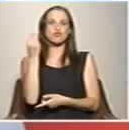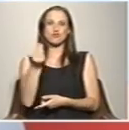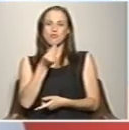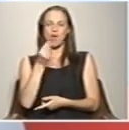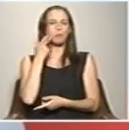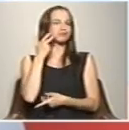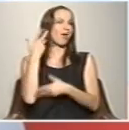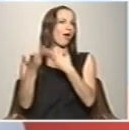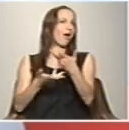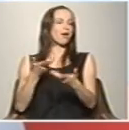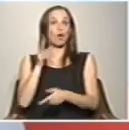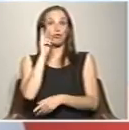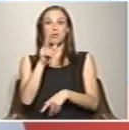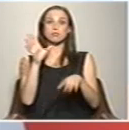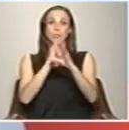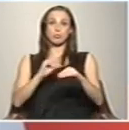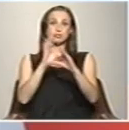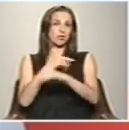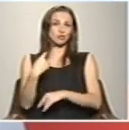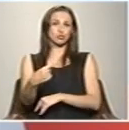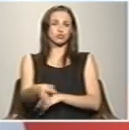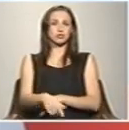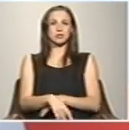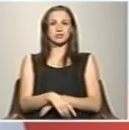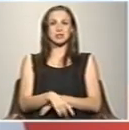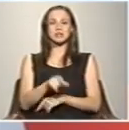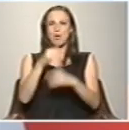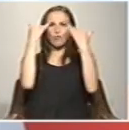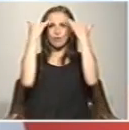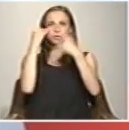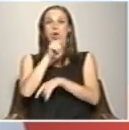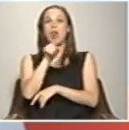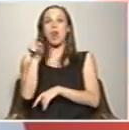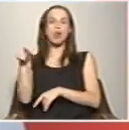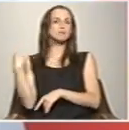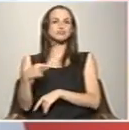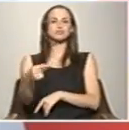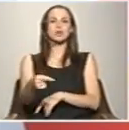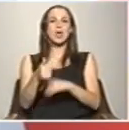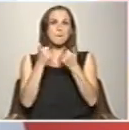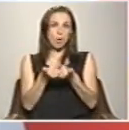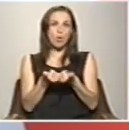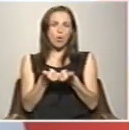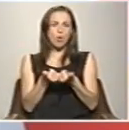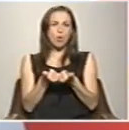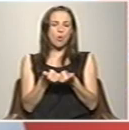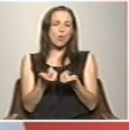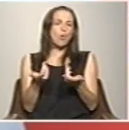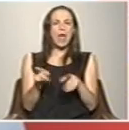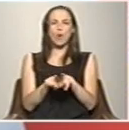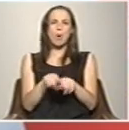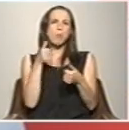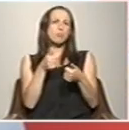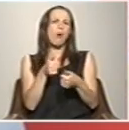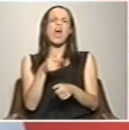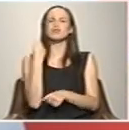no dia-a-dia, na publicidade, nas mensagens com que somos bombardeados diariamente. O que é bom é ser jovem.